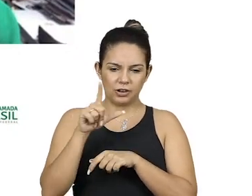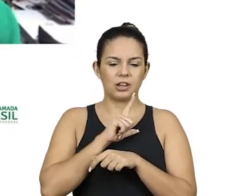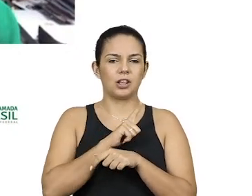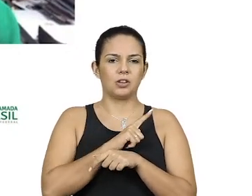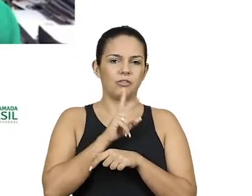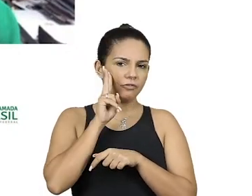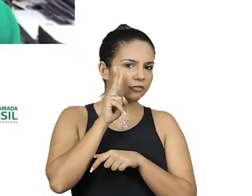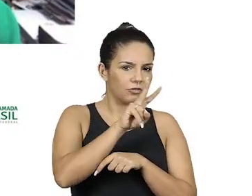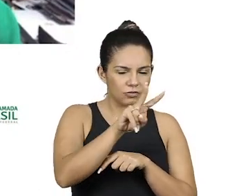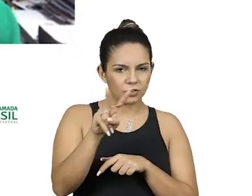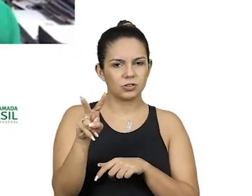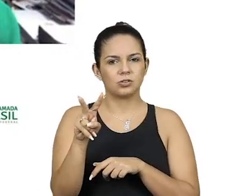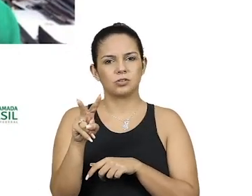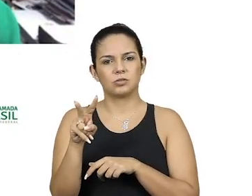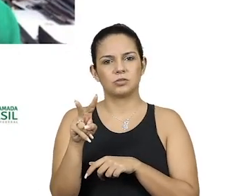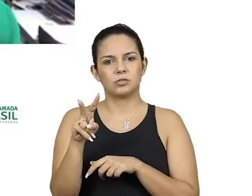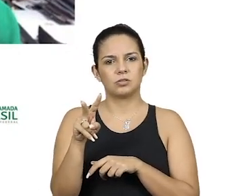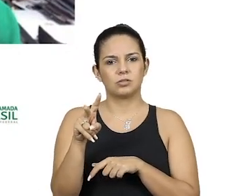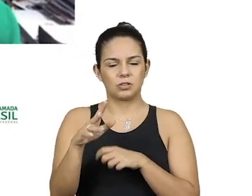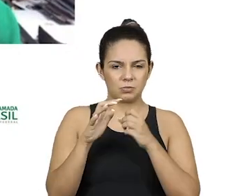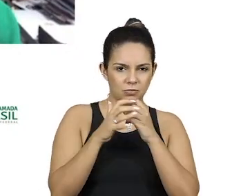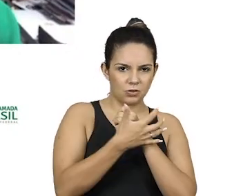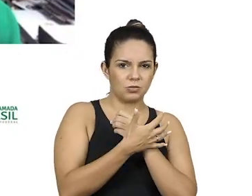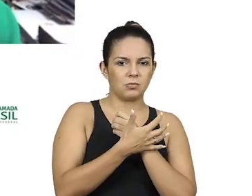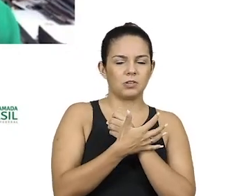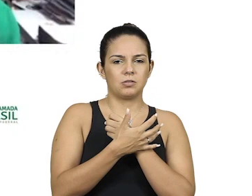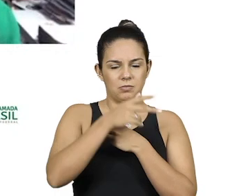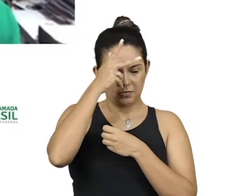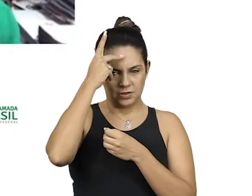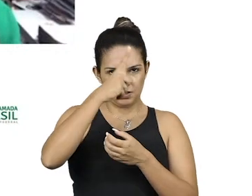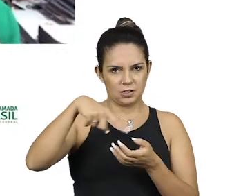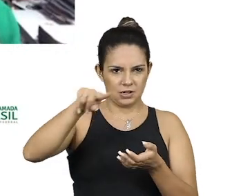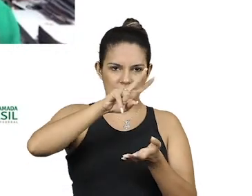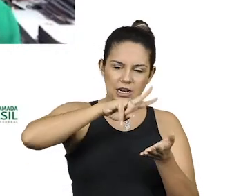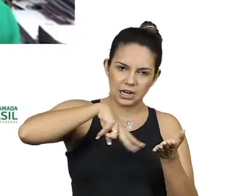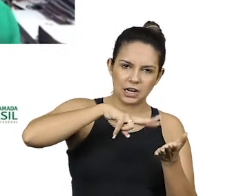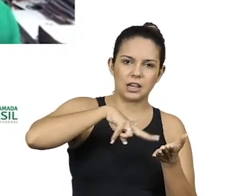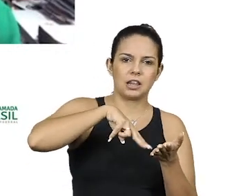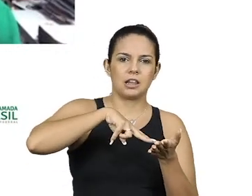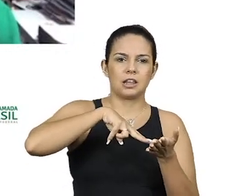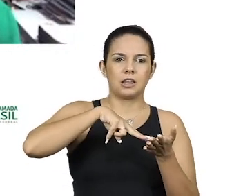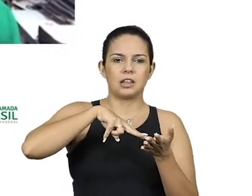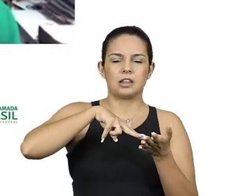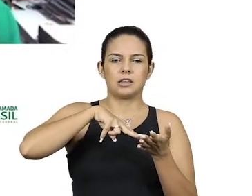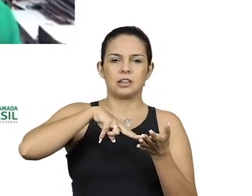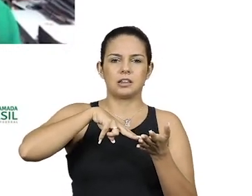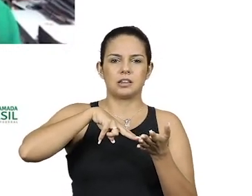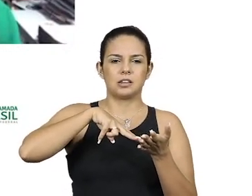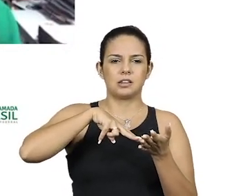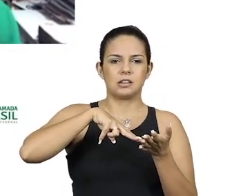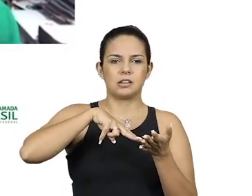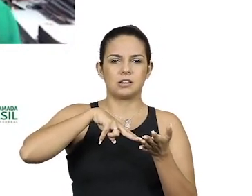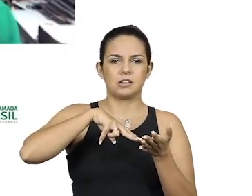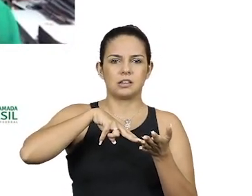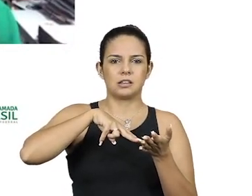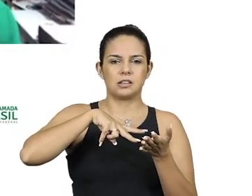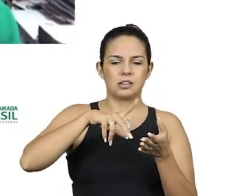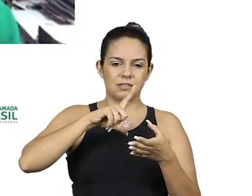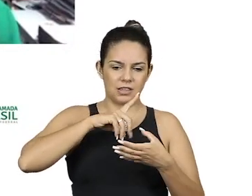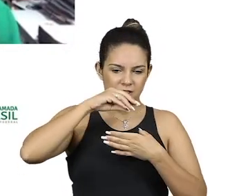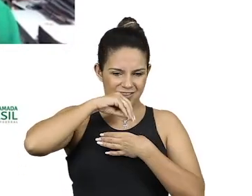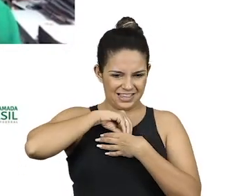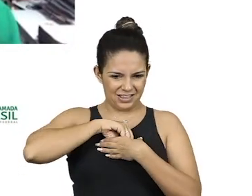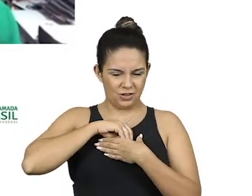tenho visto que essa pandemia tem servido para as pessoas lerem, além dessa